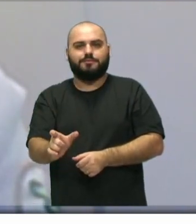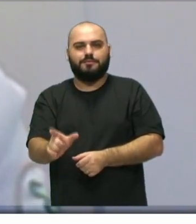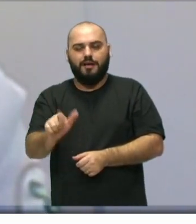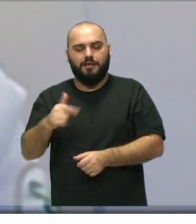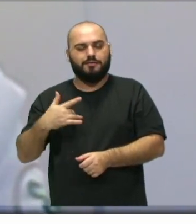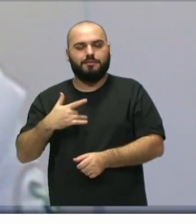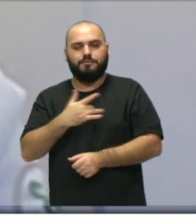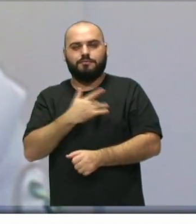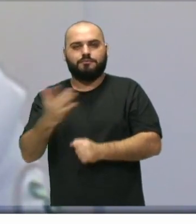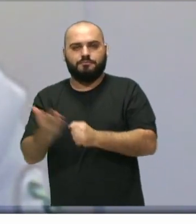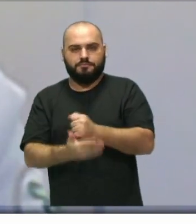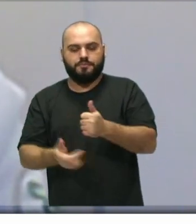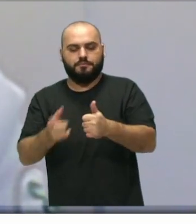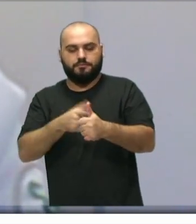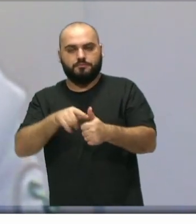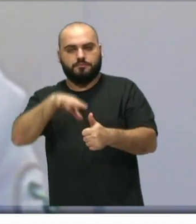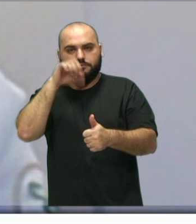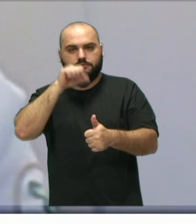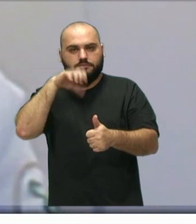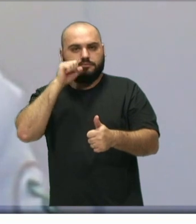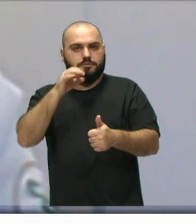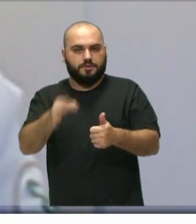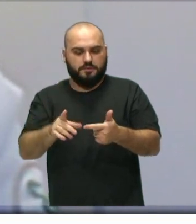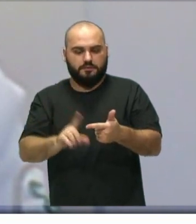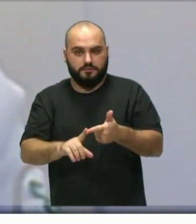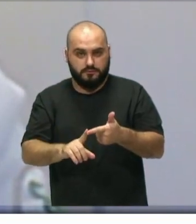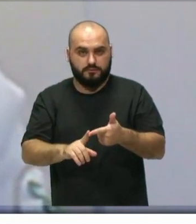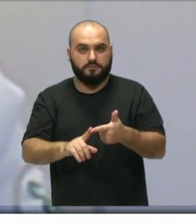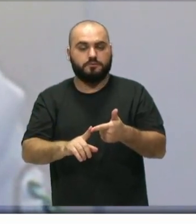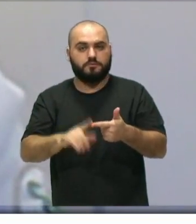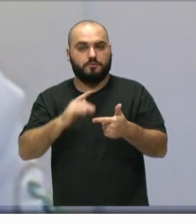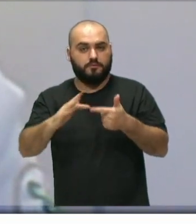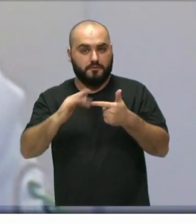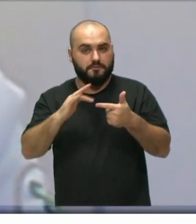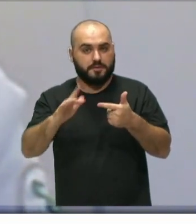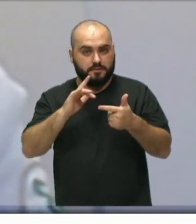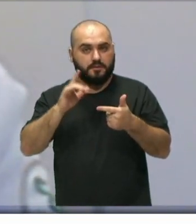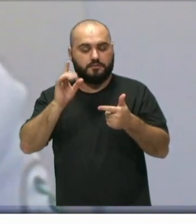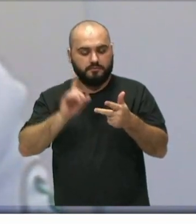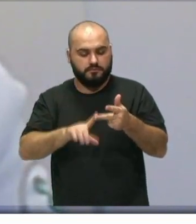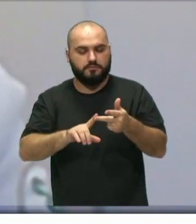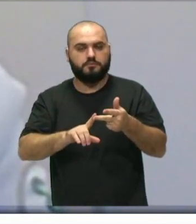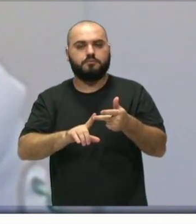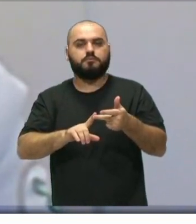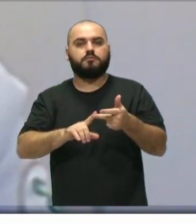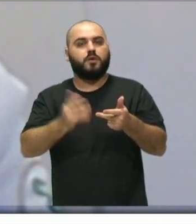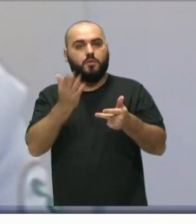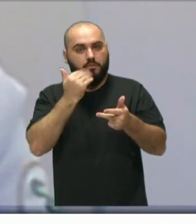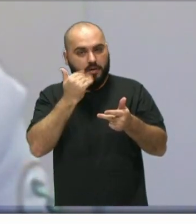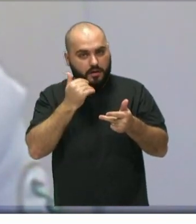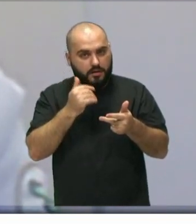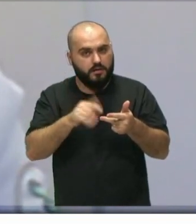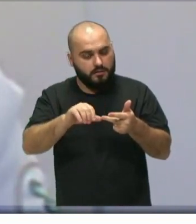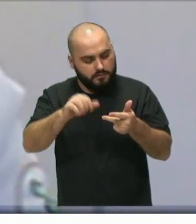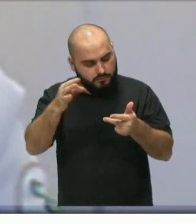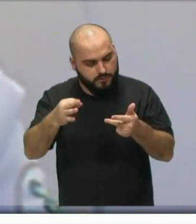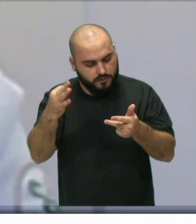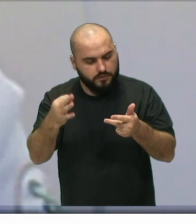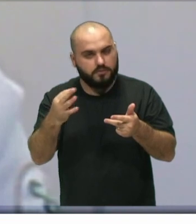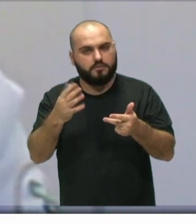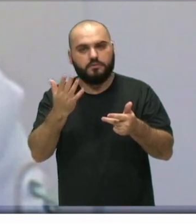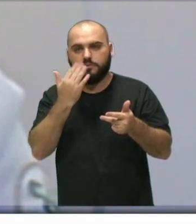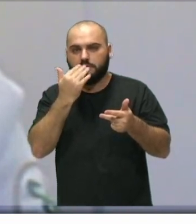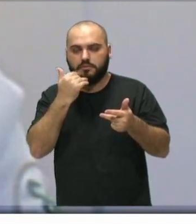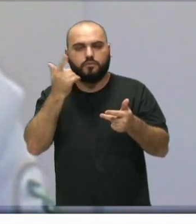Precisamos respirar adequadamente, precisamos nos movimentar, nos alimentarmos de forma que o